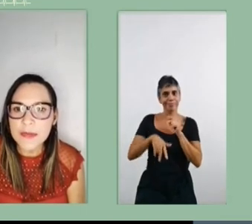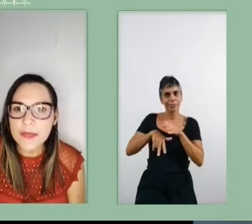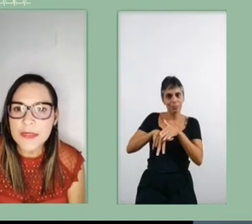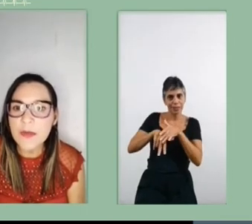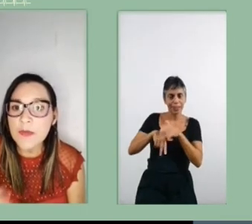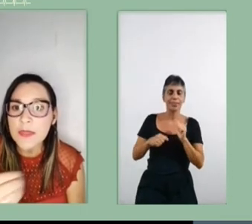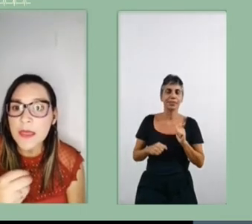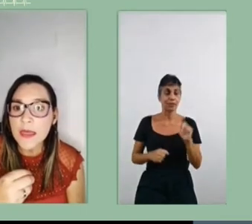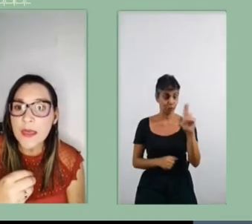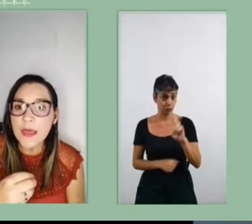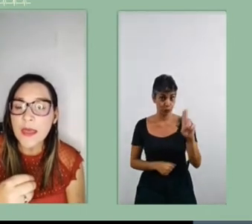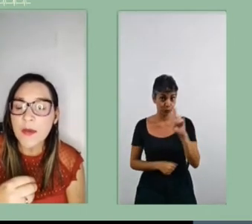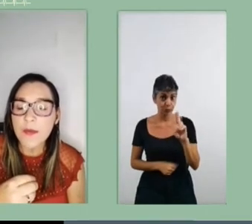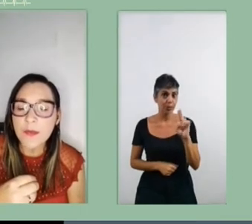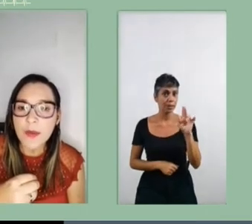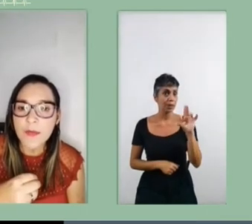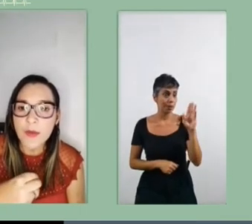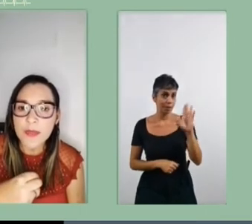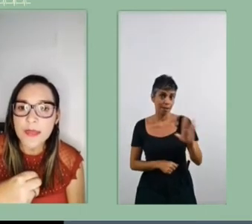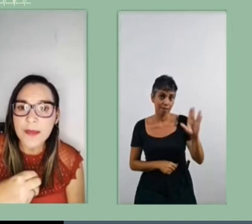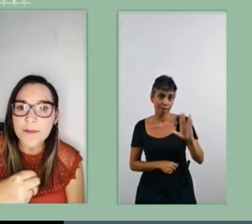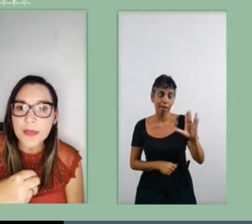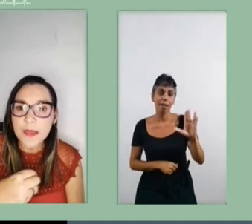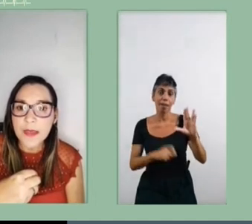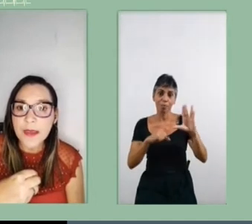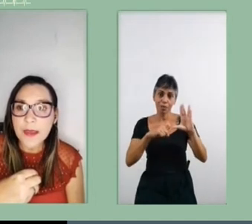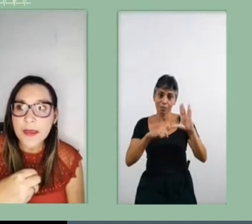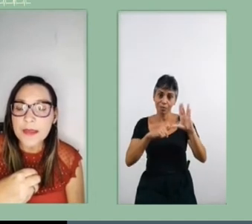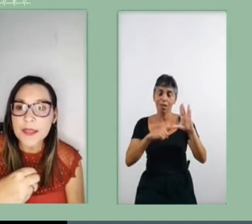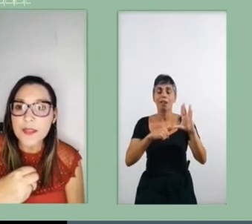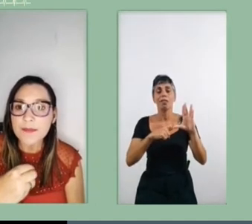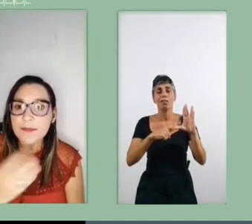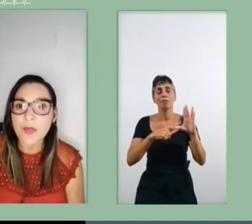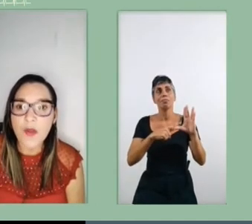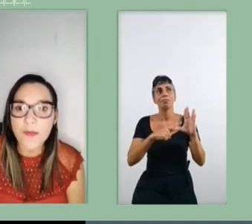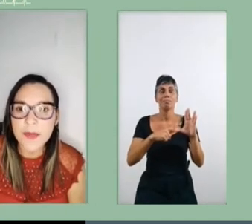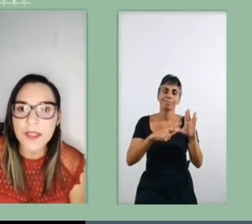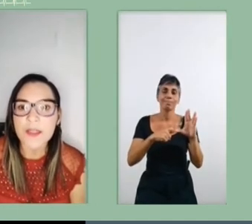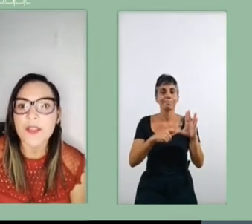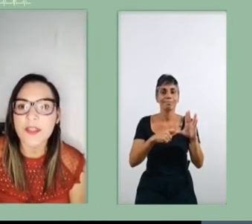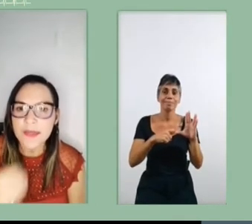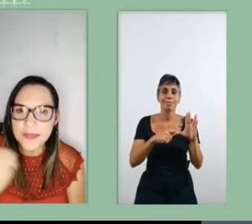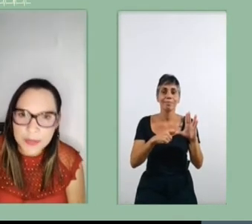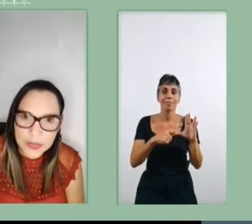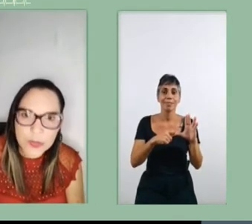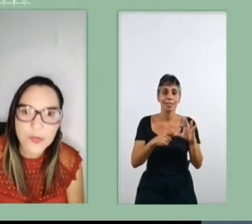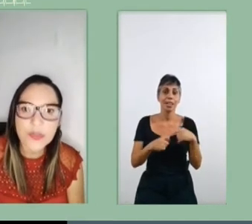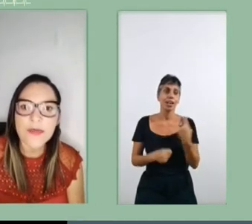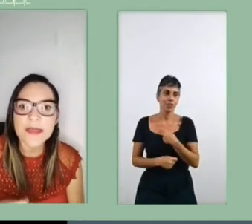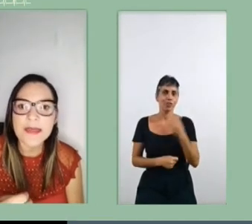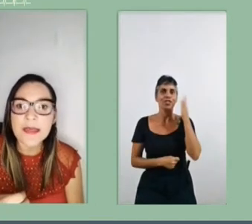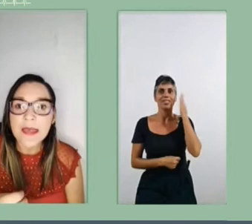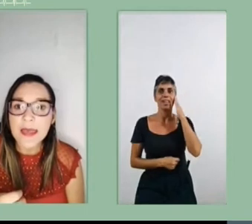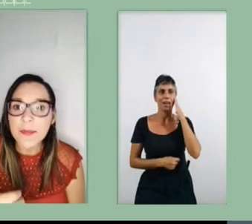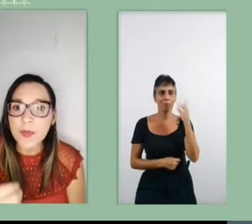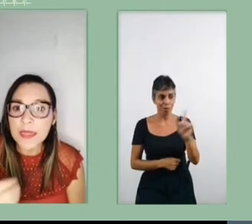a cannabis medicinal, não ser uma coisa que seja nova para a gente já vai estar sabendo do assunto, já vai